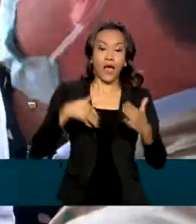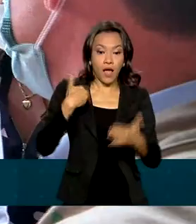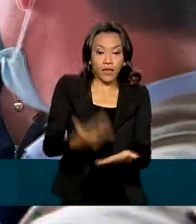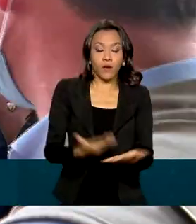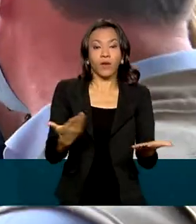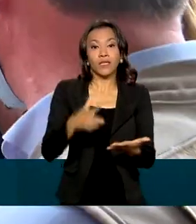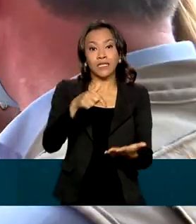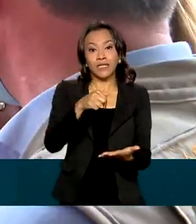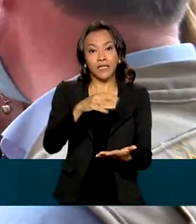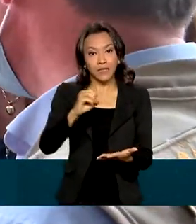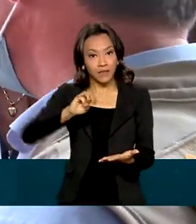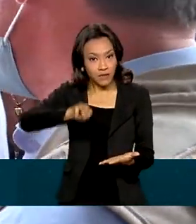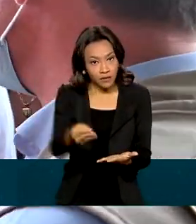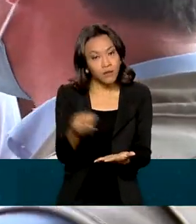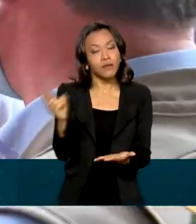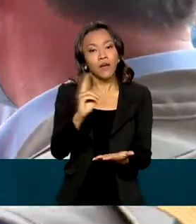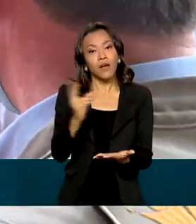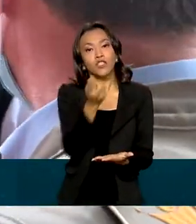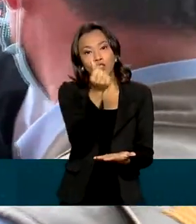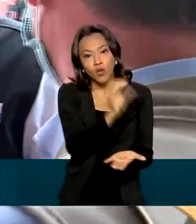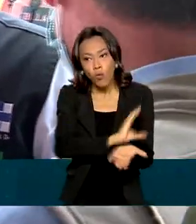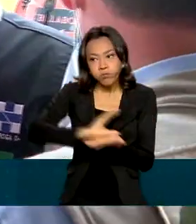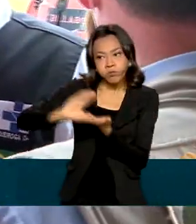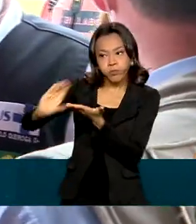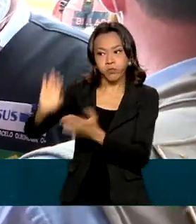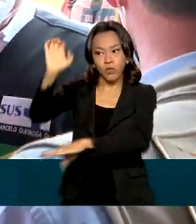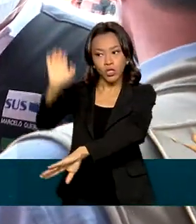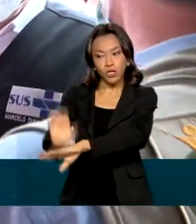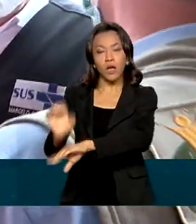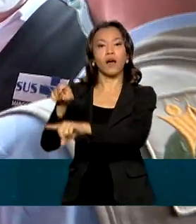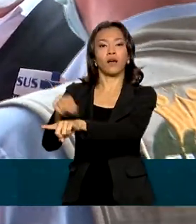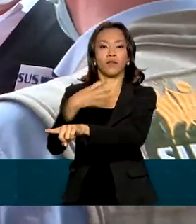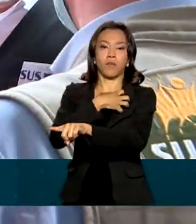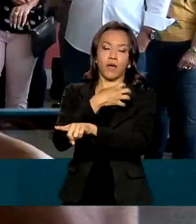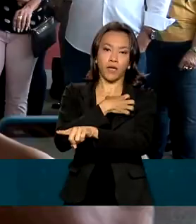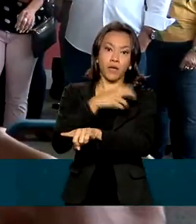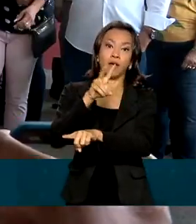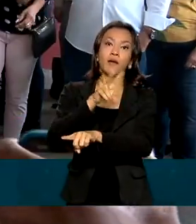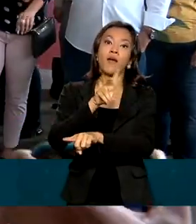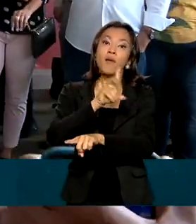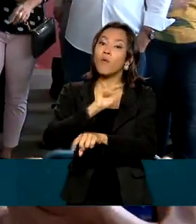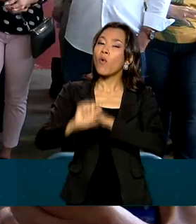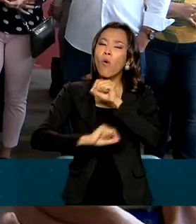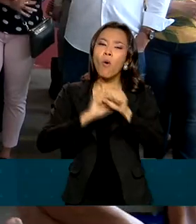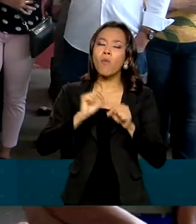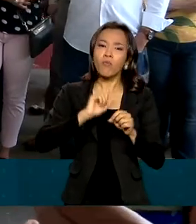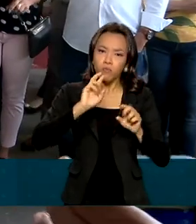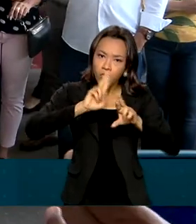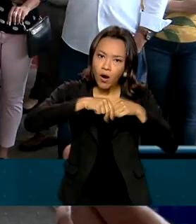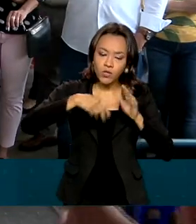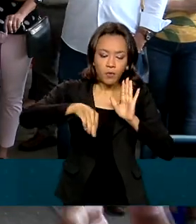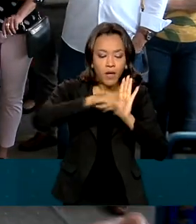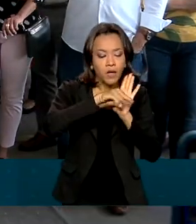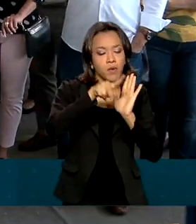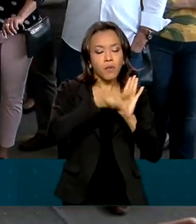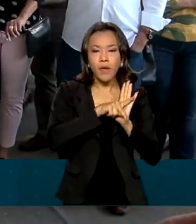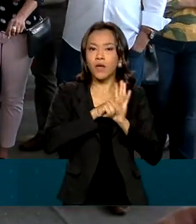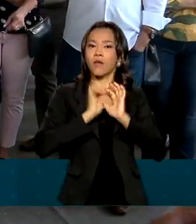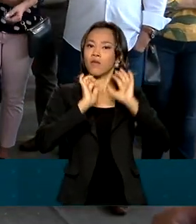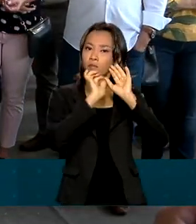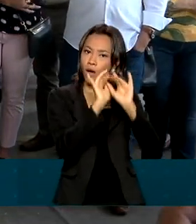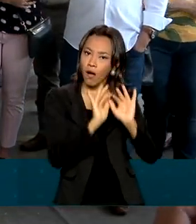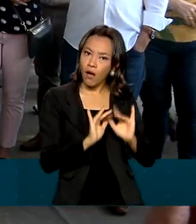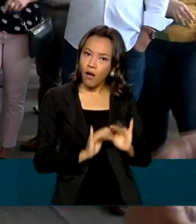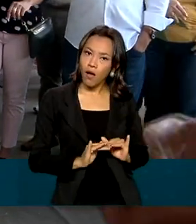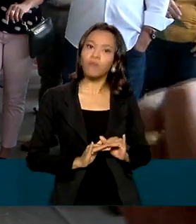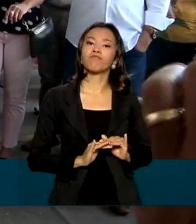foram enviados à Bahia pelo governo federal. O dinheiro foi destinado através de uma medida provisória editada pelo presidente